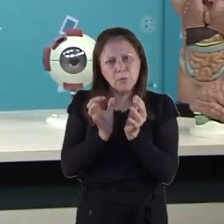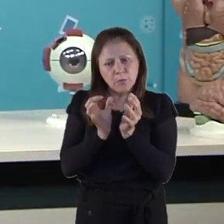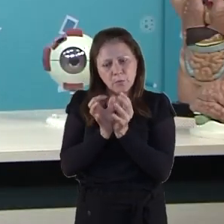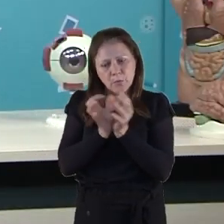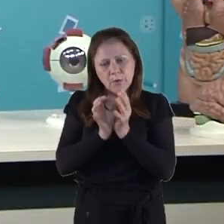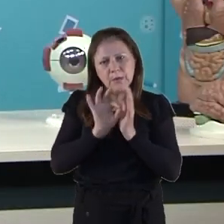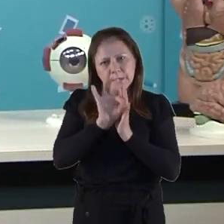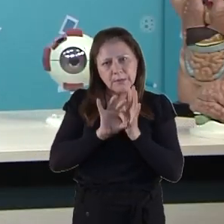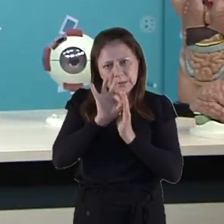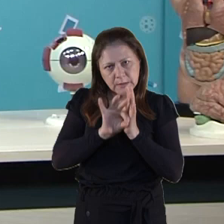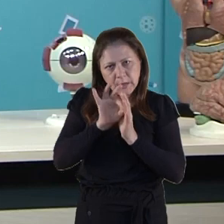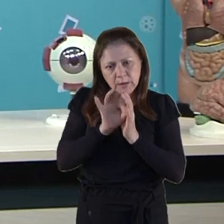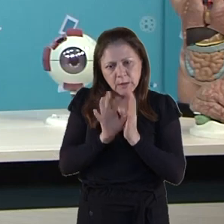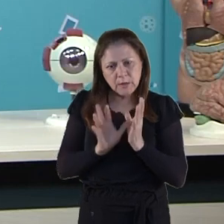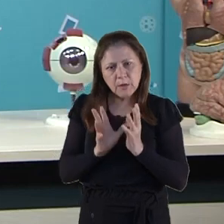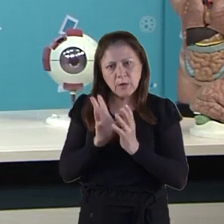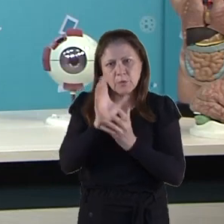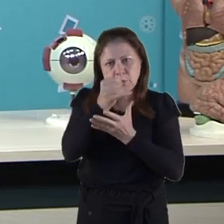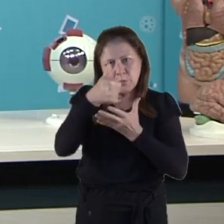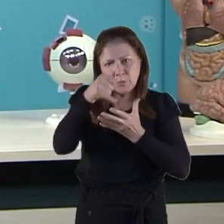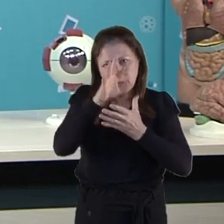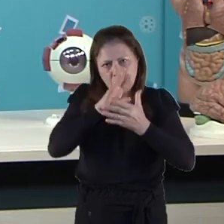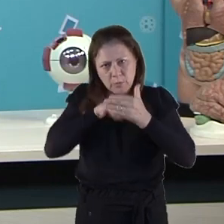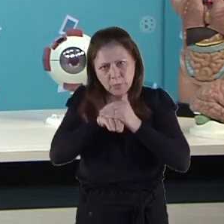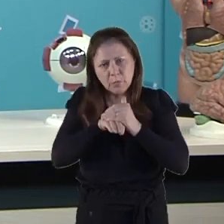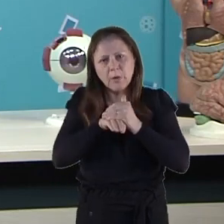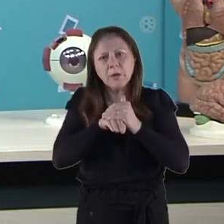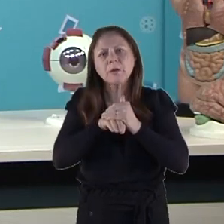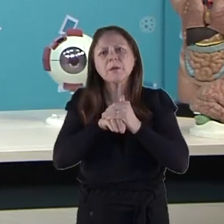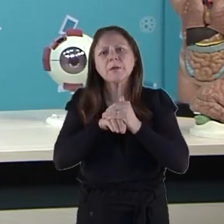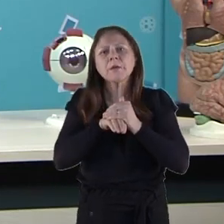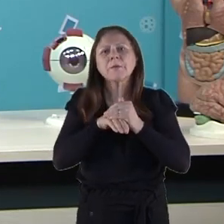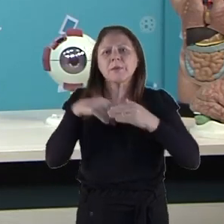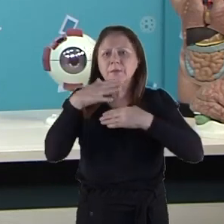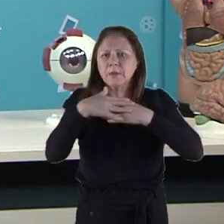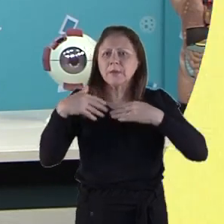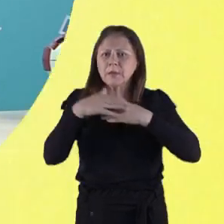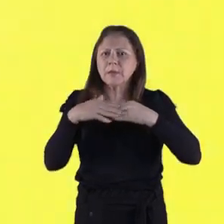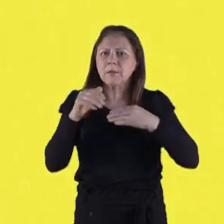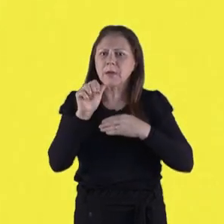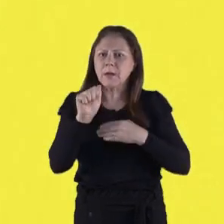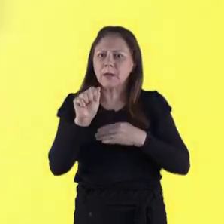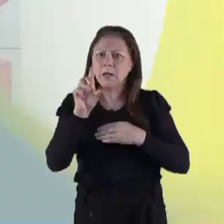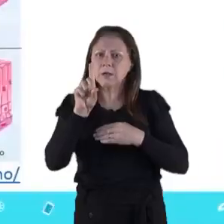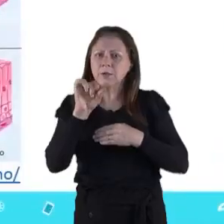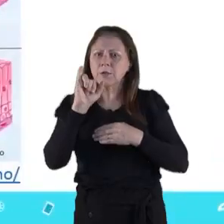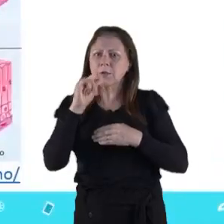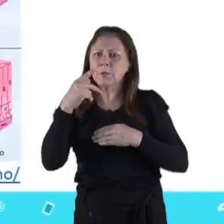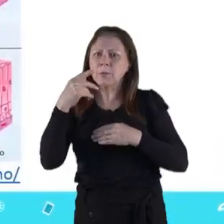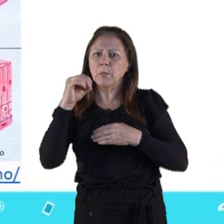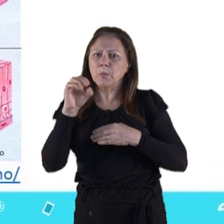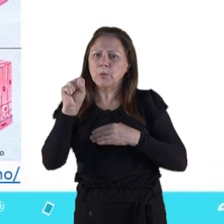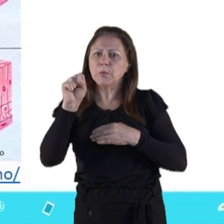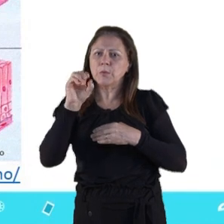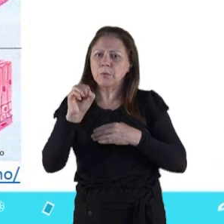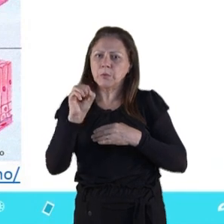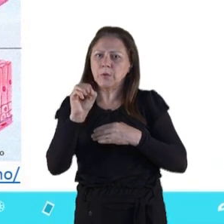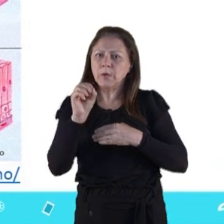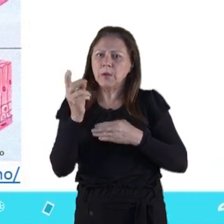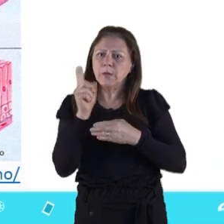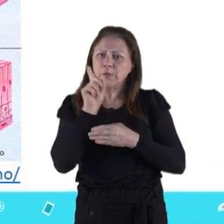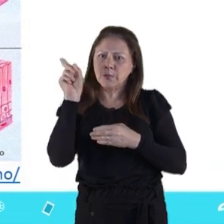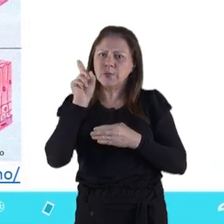gordura, eu vou ter um tecido de armazenamento de gordura, por exemplo, o tecido adiposo. Então, aqui nessa imagem, a gente consegue